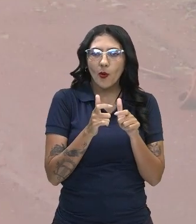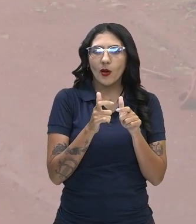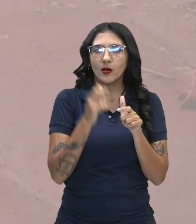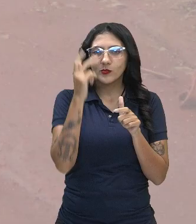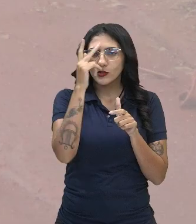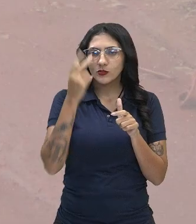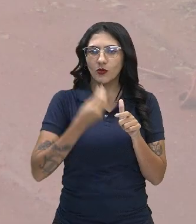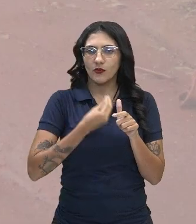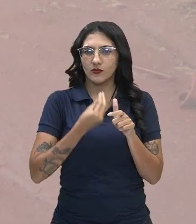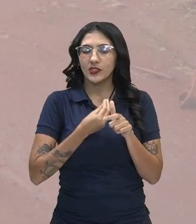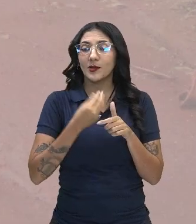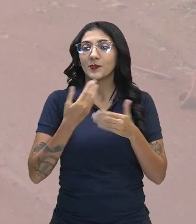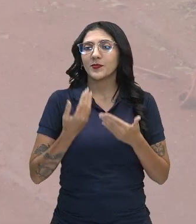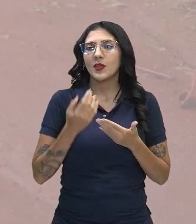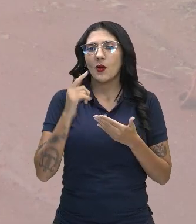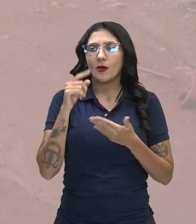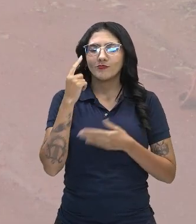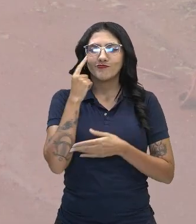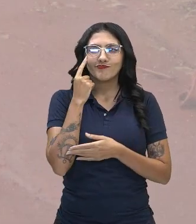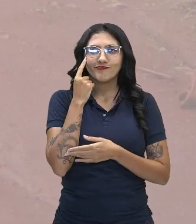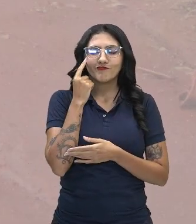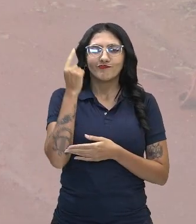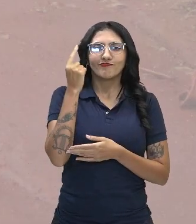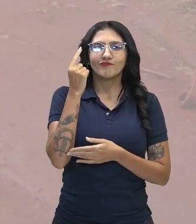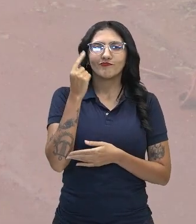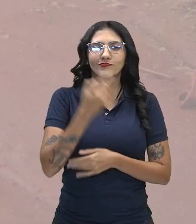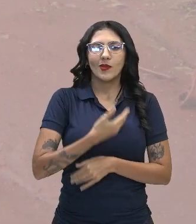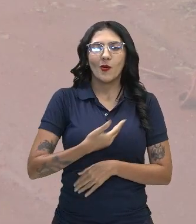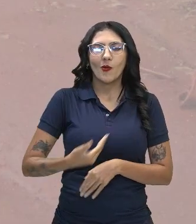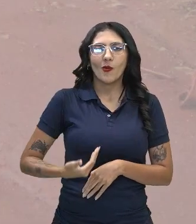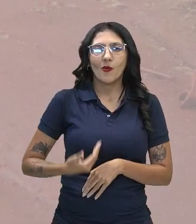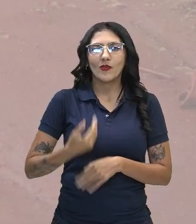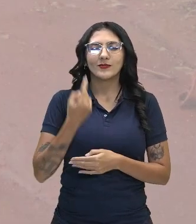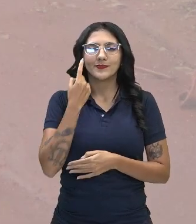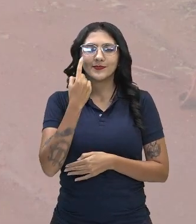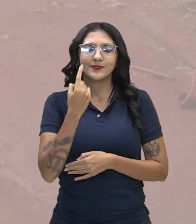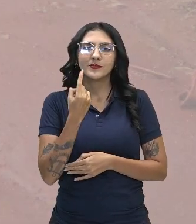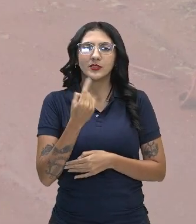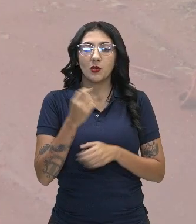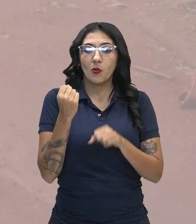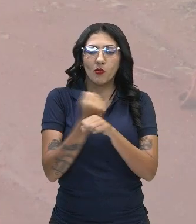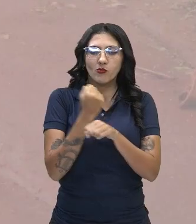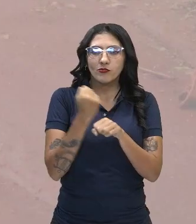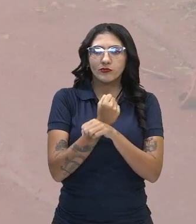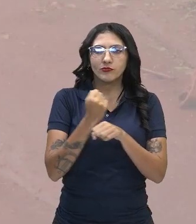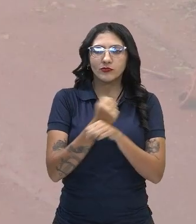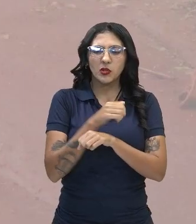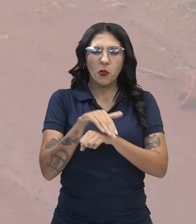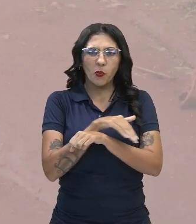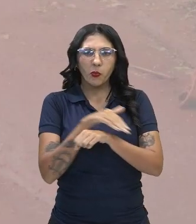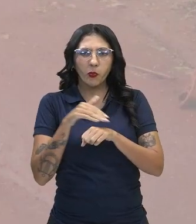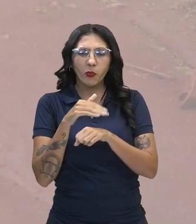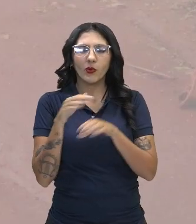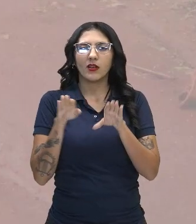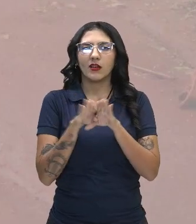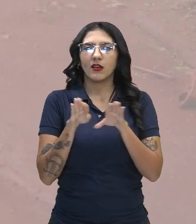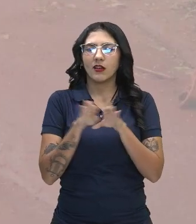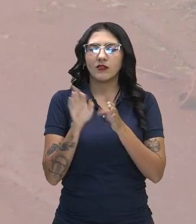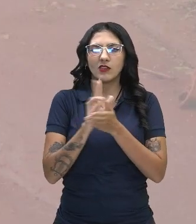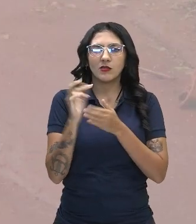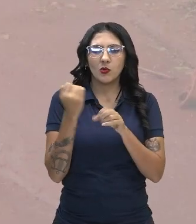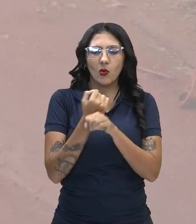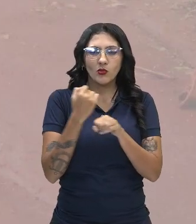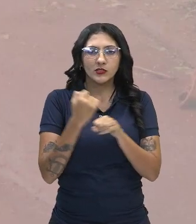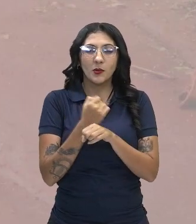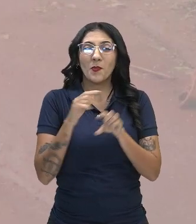atenção, o governo ele acaba tendo essa inserção de construção de rodovias, de ferrovias, mas muito